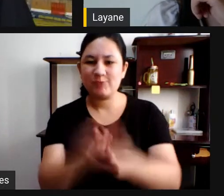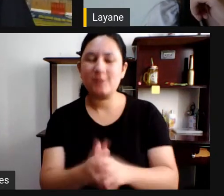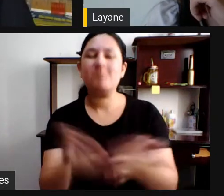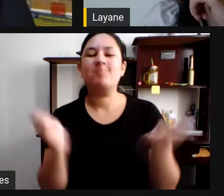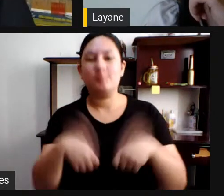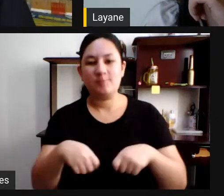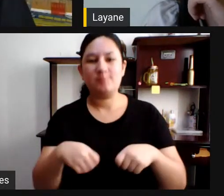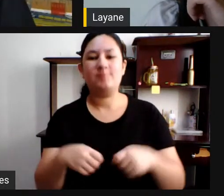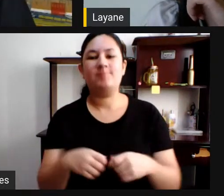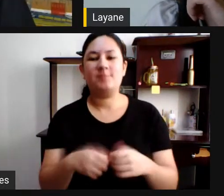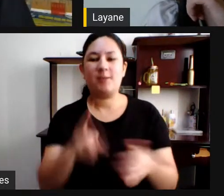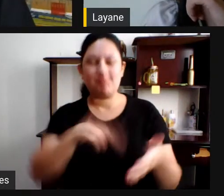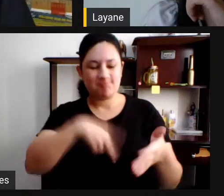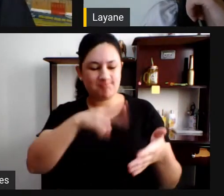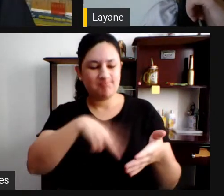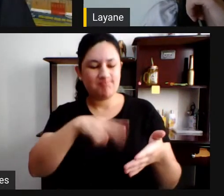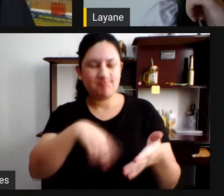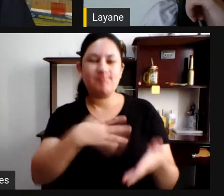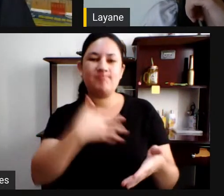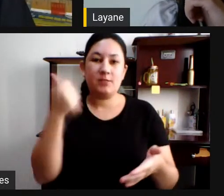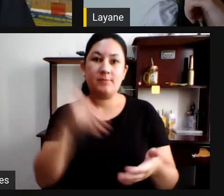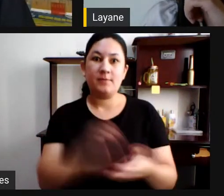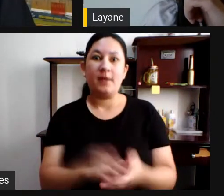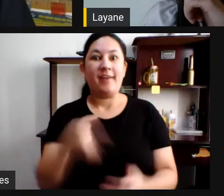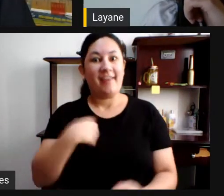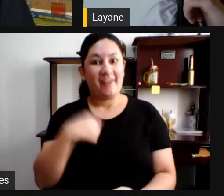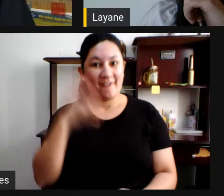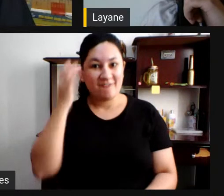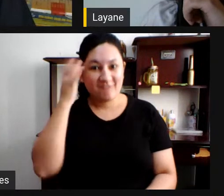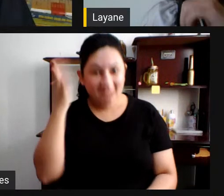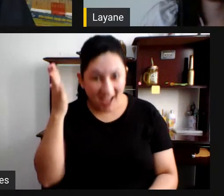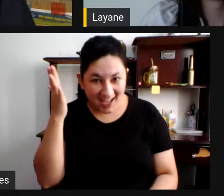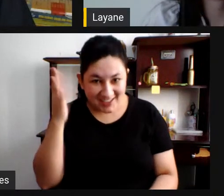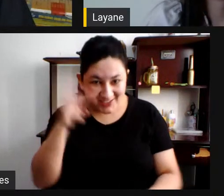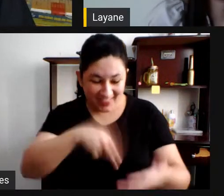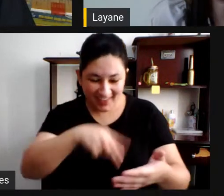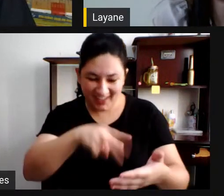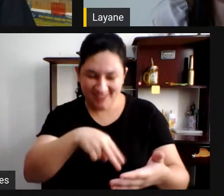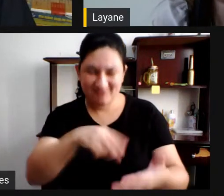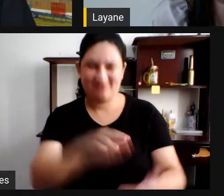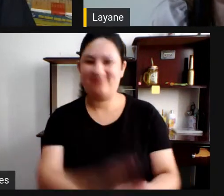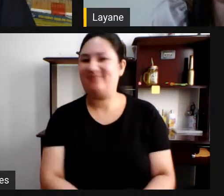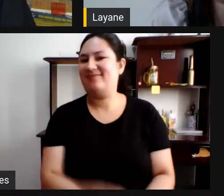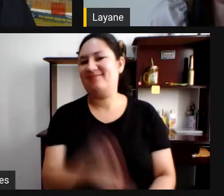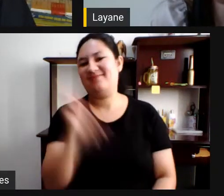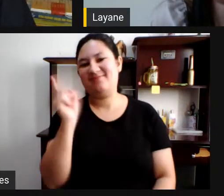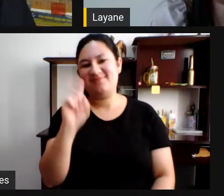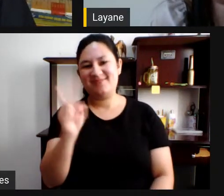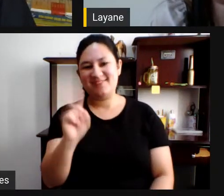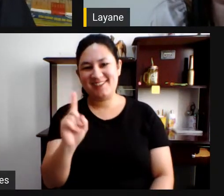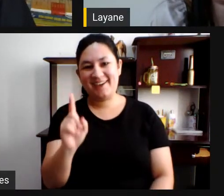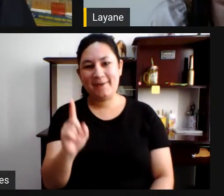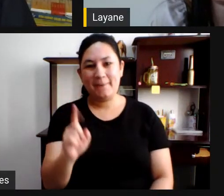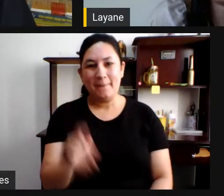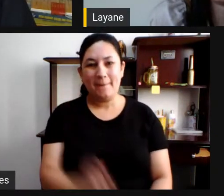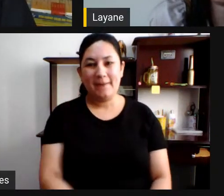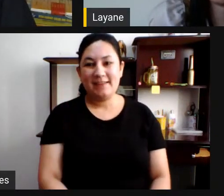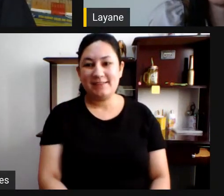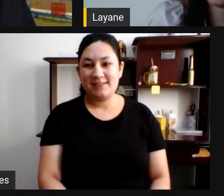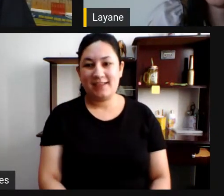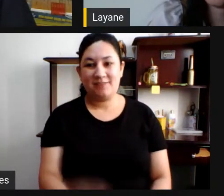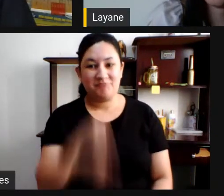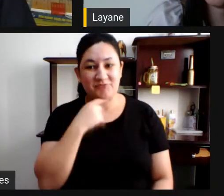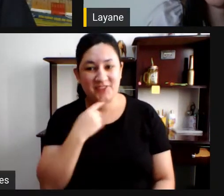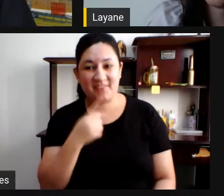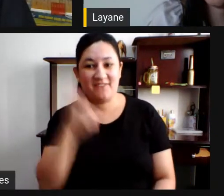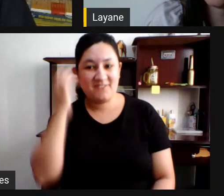digo que eu tinha facilidade de ler porque eu não acredito que haja facilidade para ler um manuscrito eu não digo que eu tinha tranquilidade